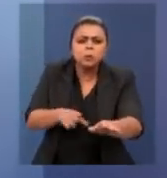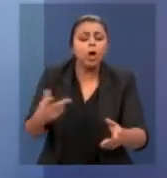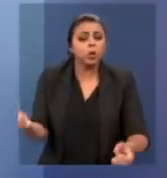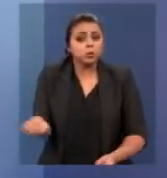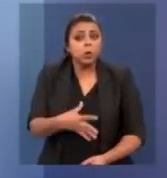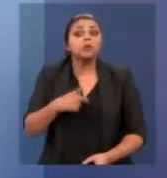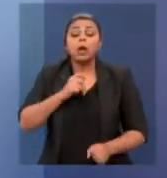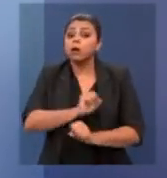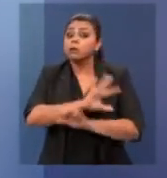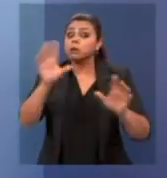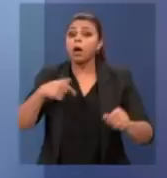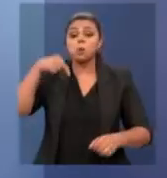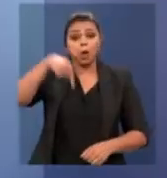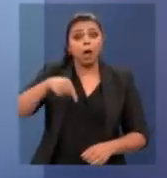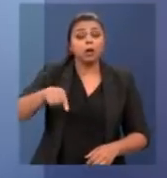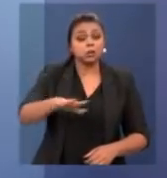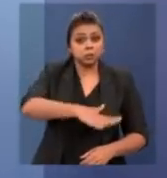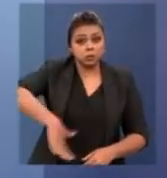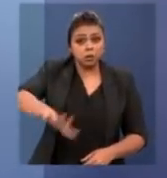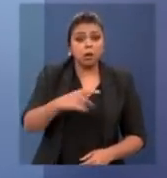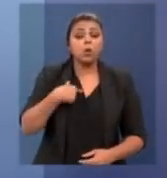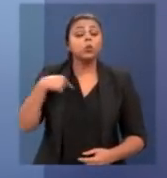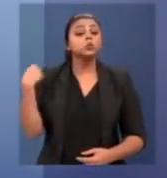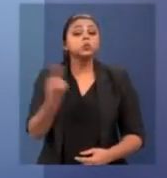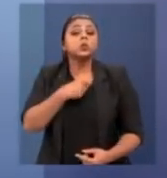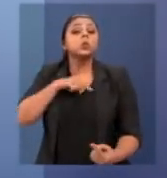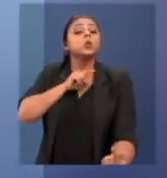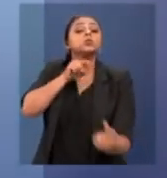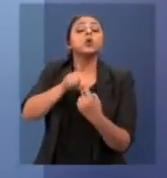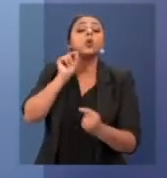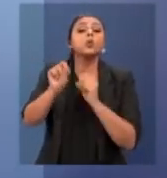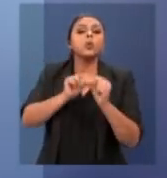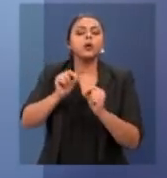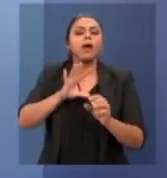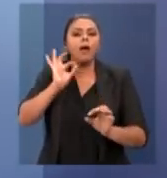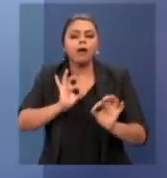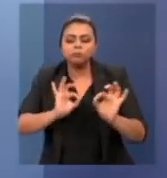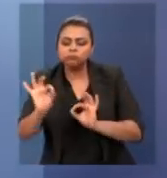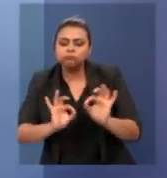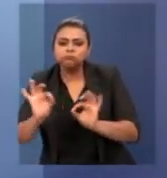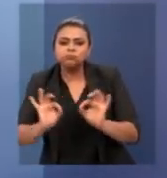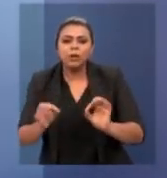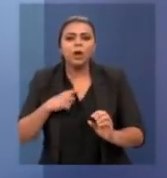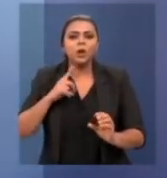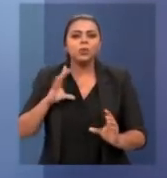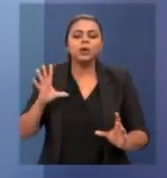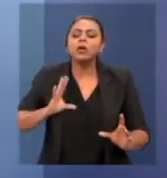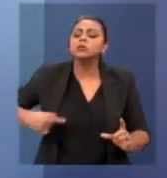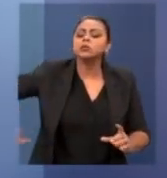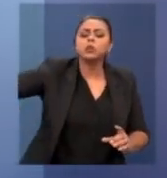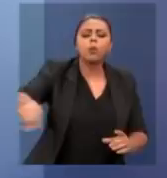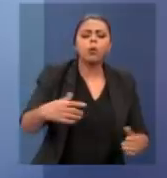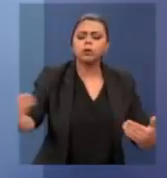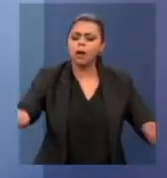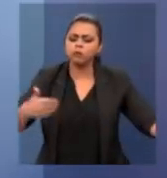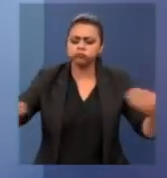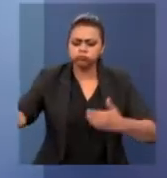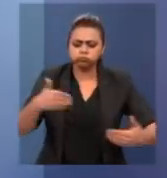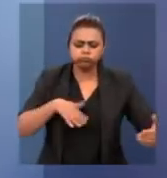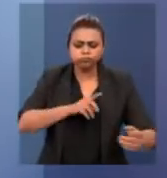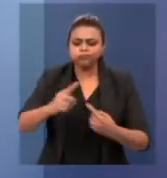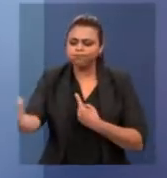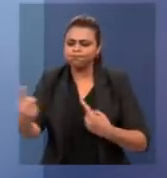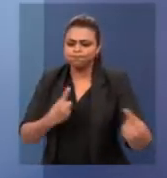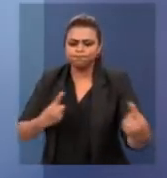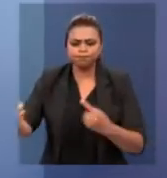desenvolvimento regional nosso objetivo era um plano logístico do estado pudesse integrar as diversas regiões e que pudesse